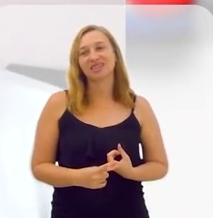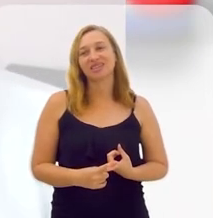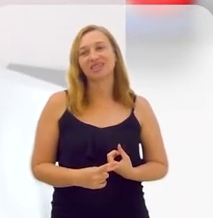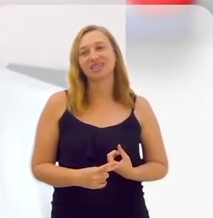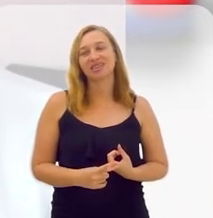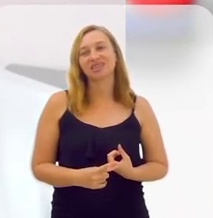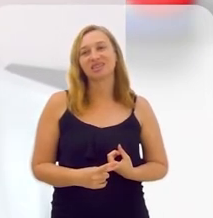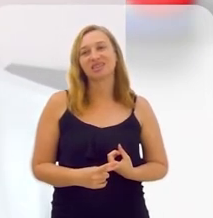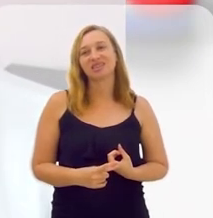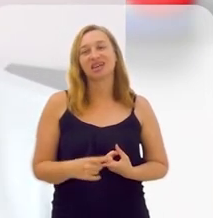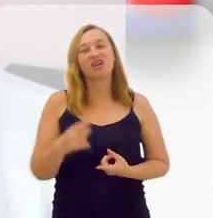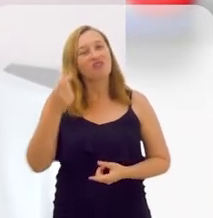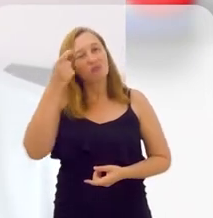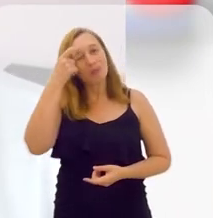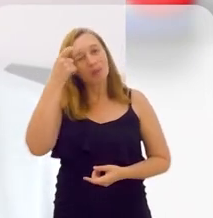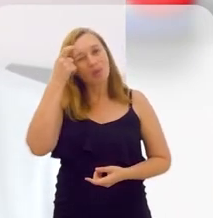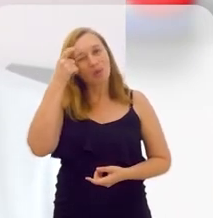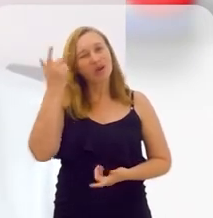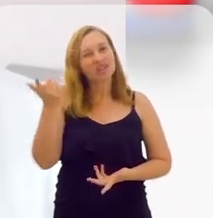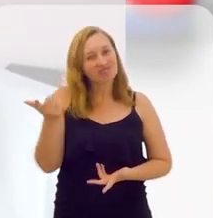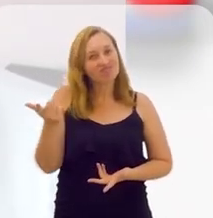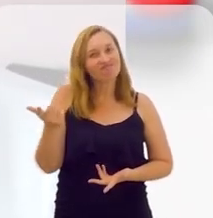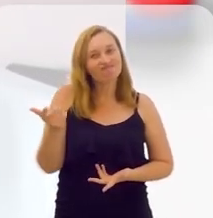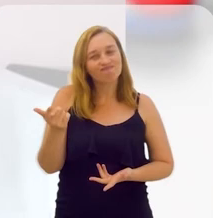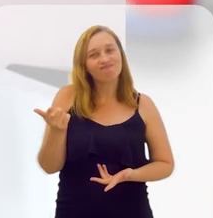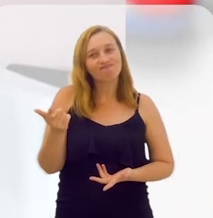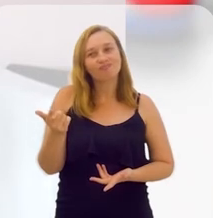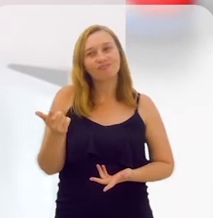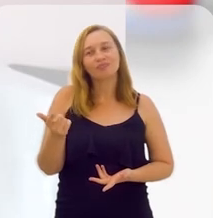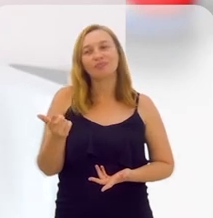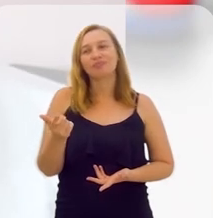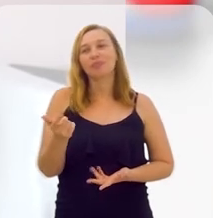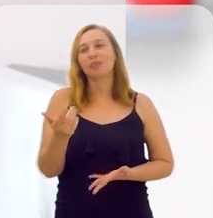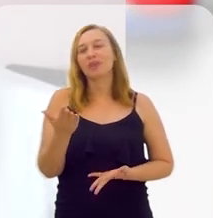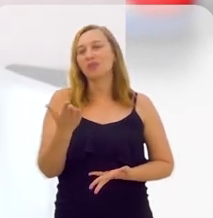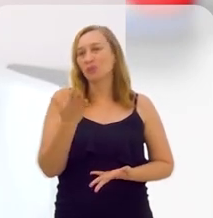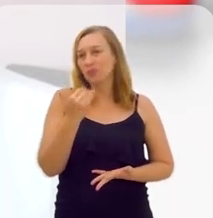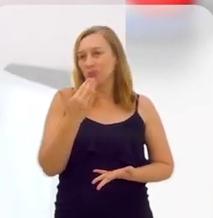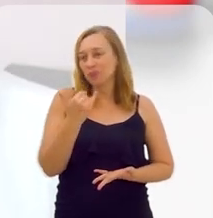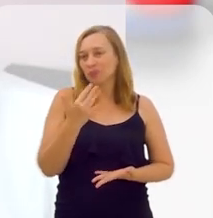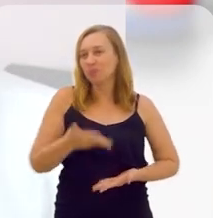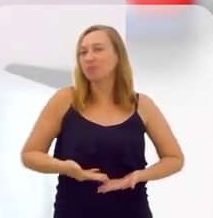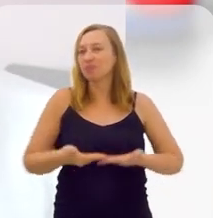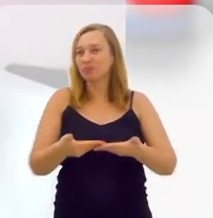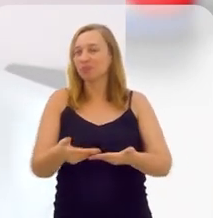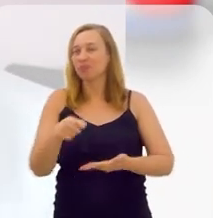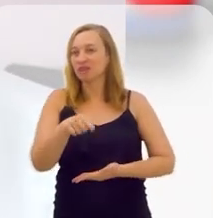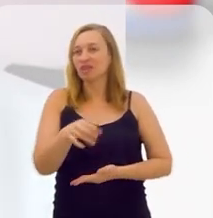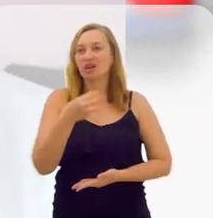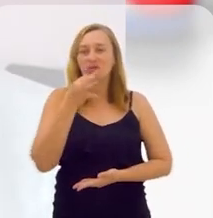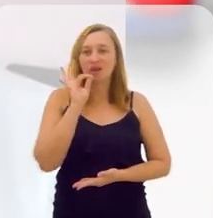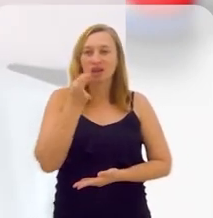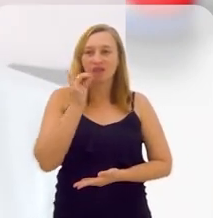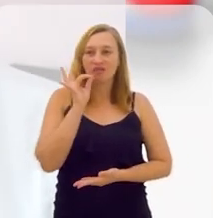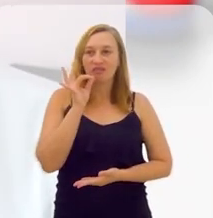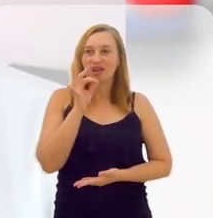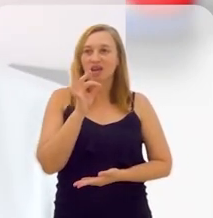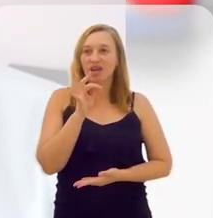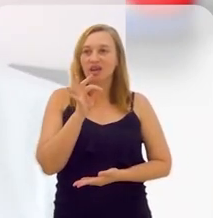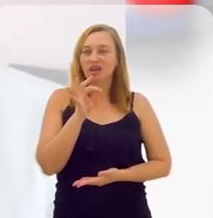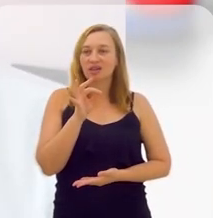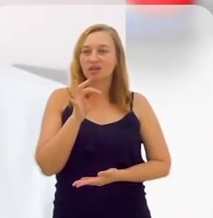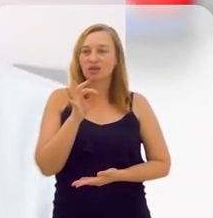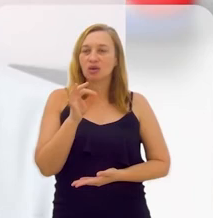a gente remete muita memória afetiva através da nossa comida. Nós servimos aqui o café, ele é